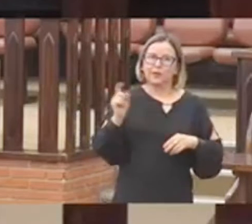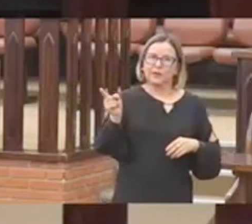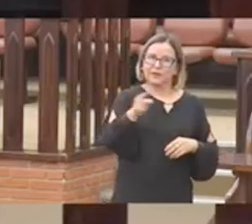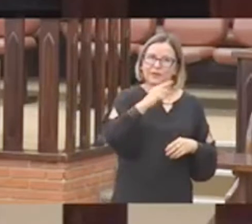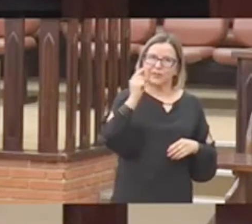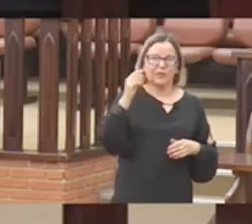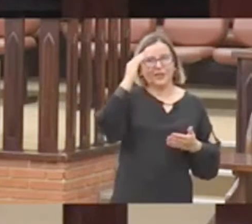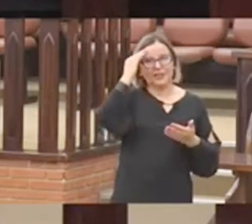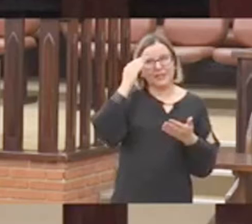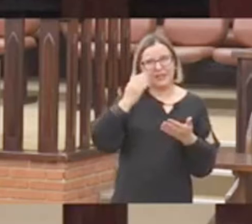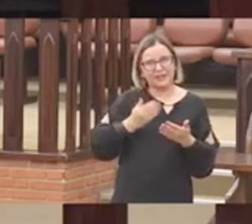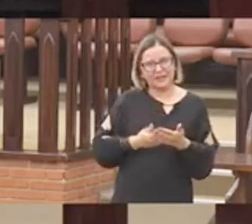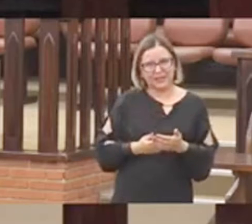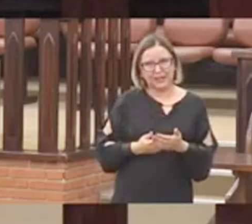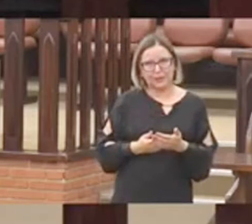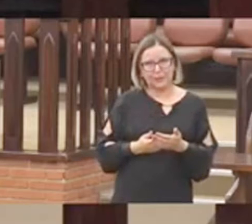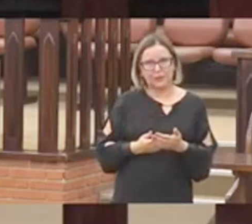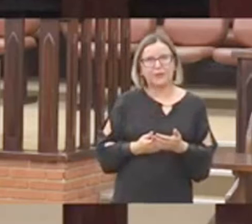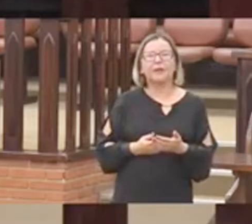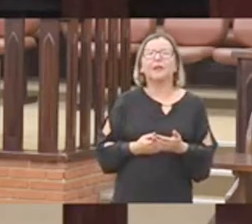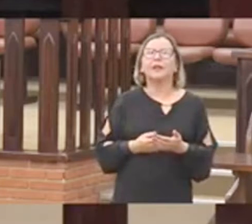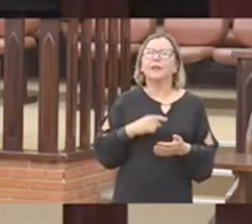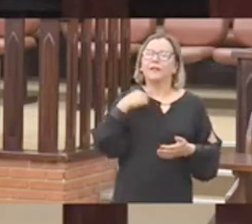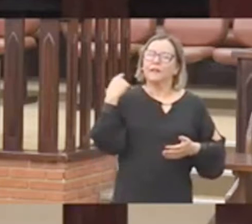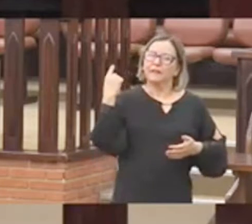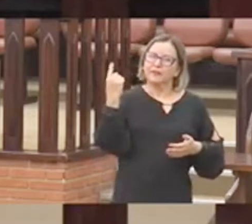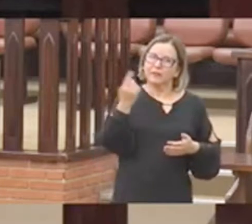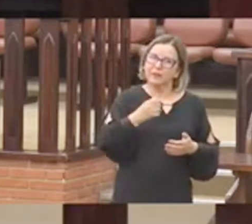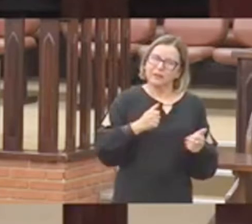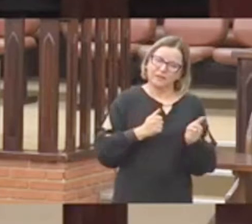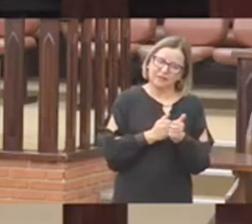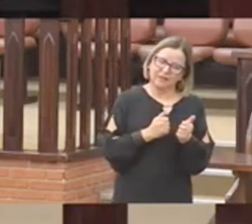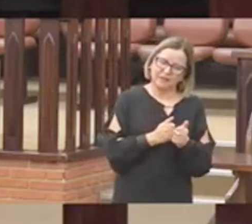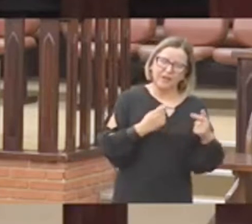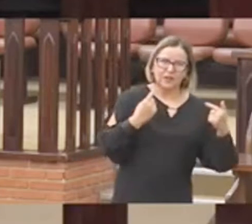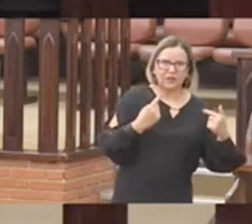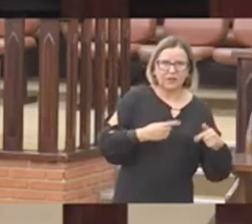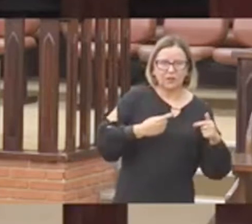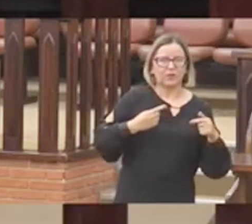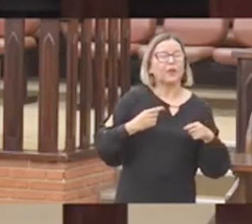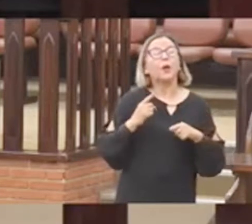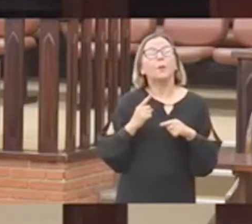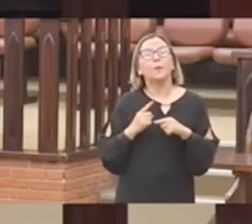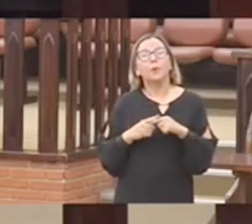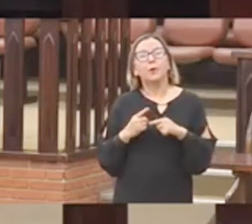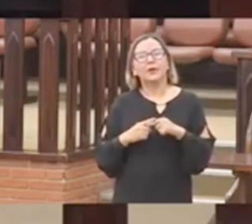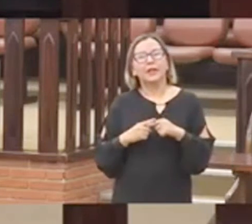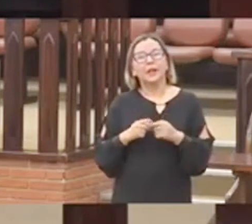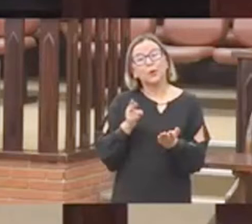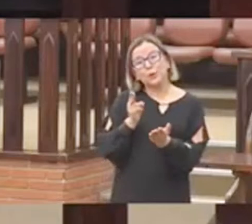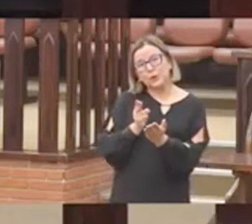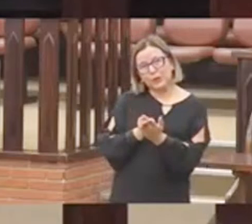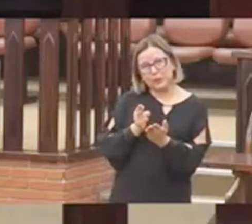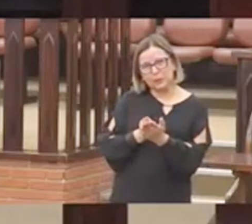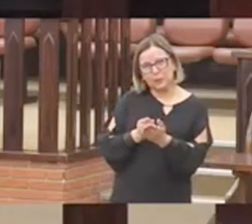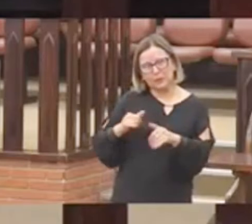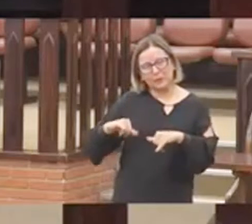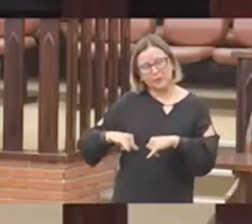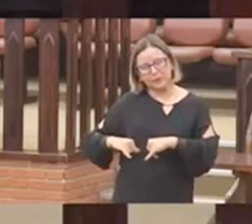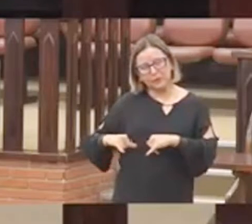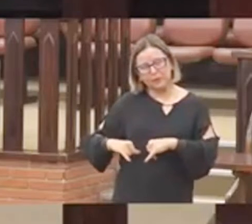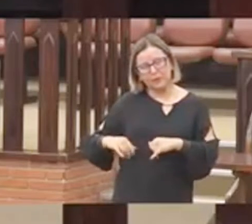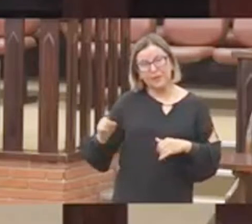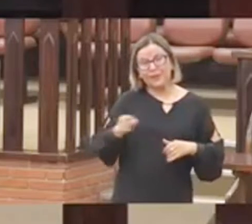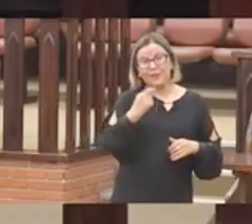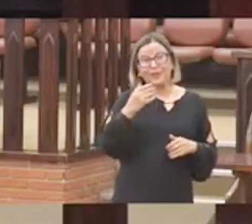E os mesmos sofrimentos que o nosso Salvador passou, nós também, de certa